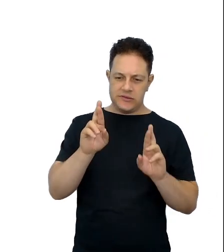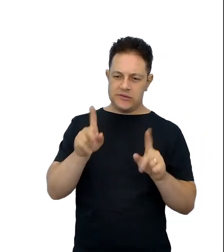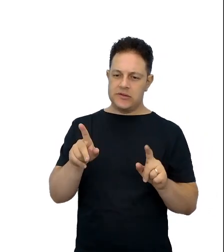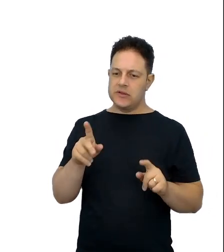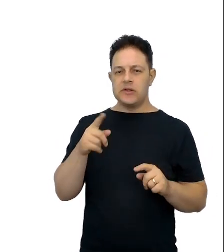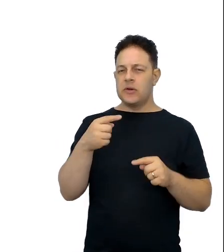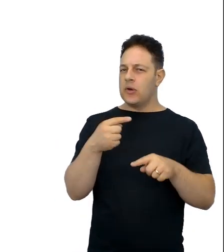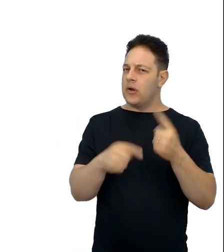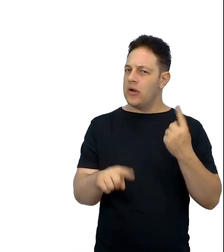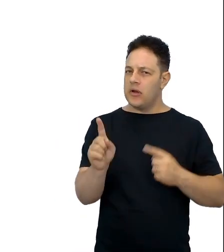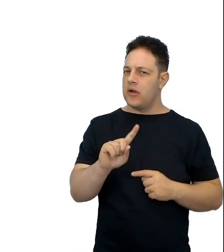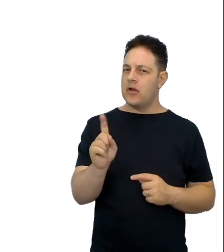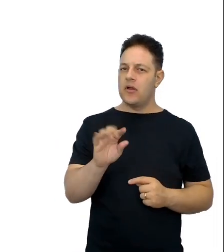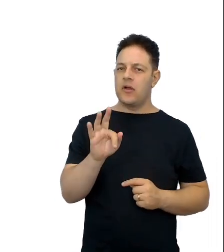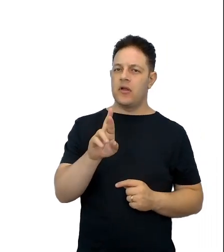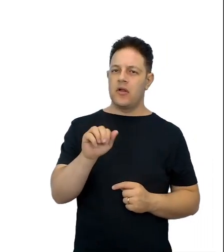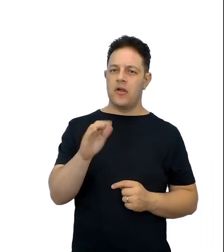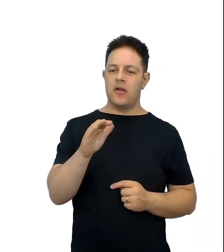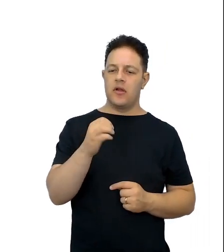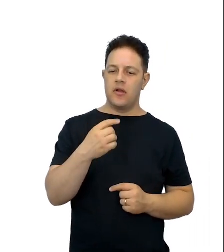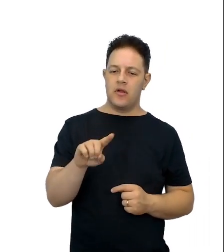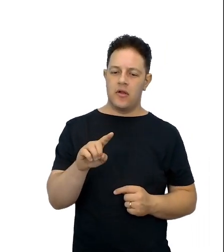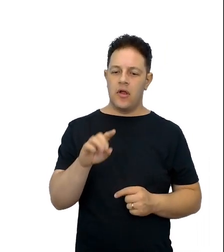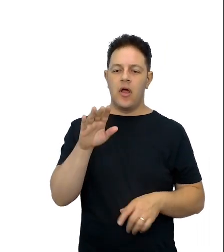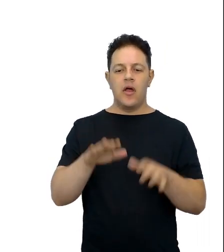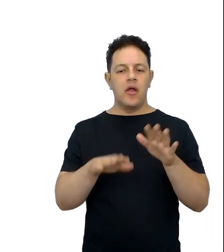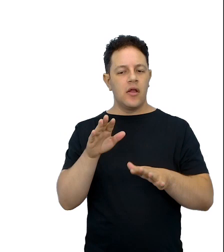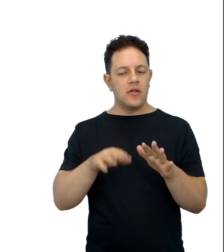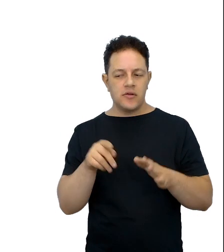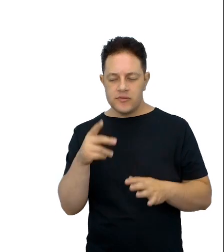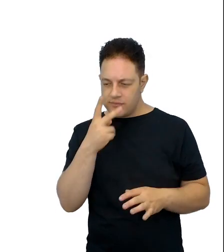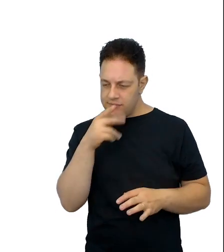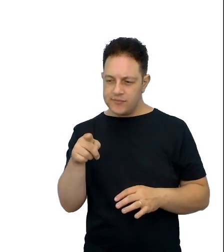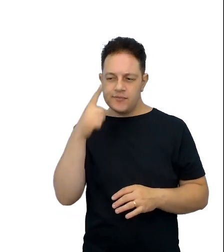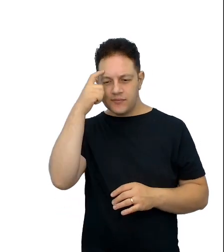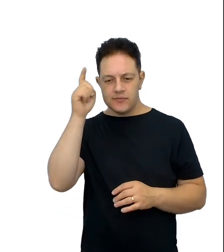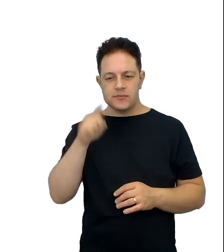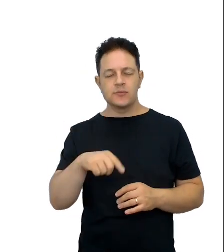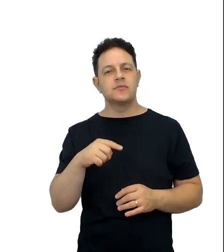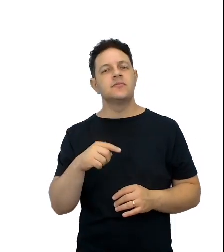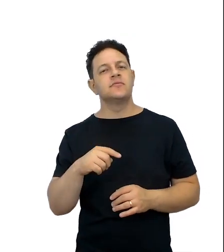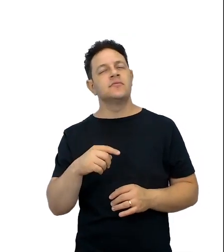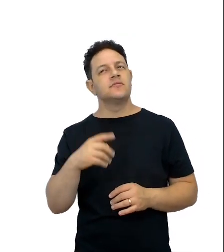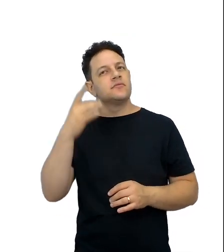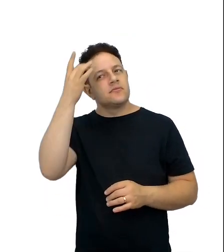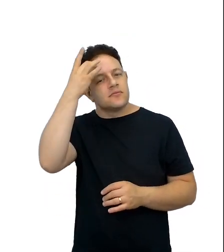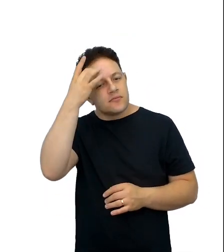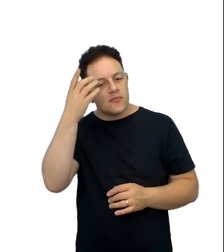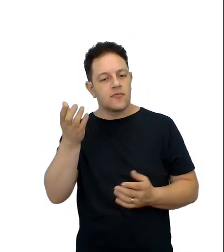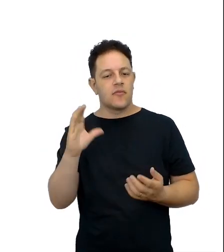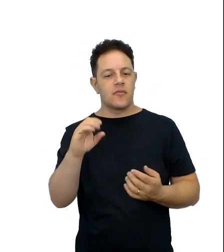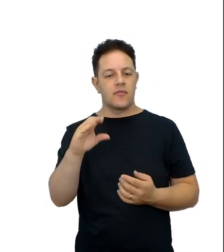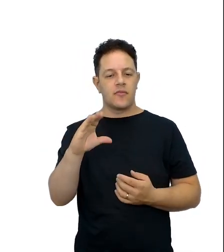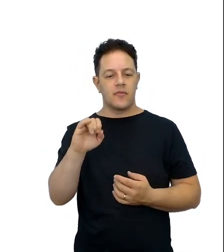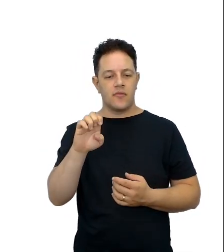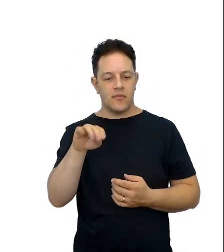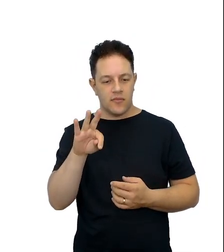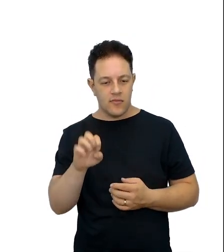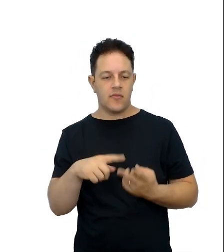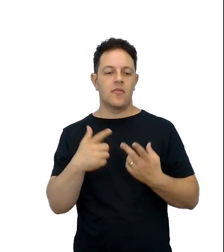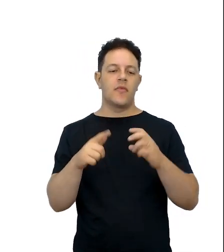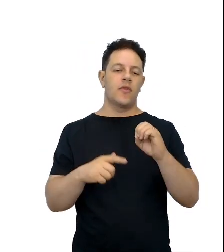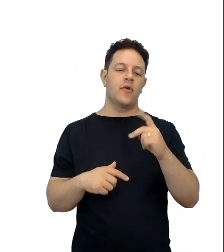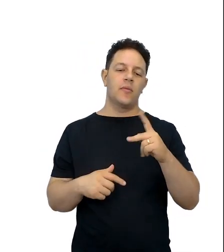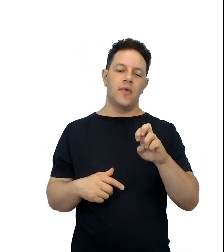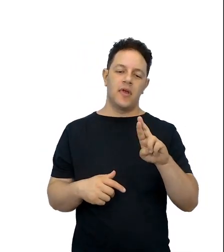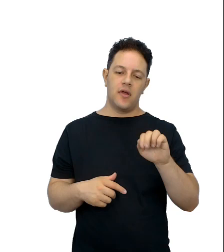é fração. Quando aparece com a ideia de razão, quando aparece com a ideia de quociente, quando aparece com a ideia de operador, e aqui a